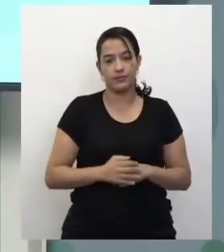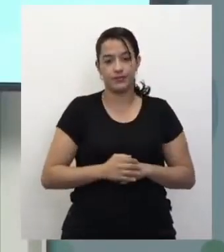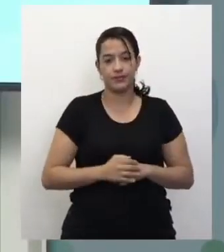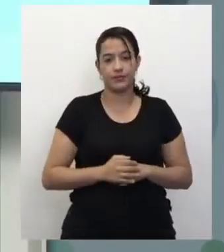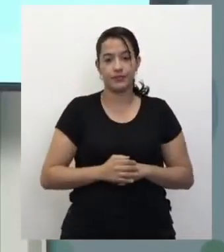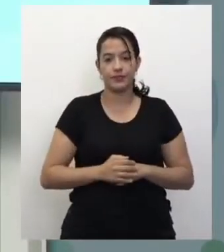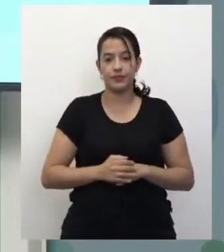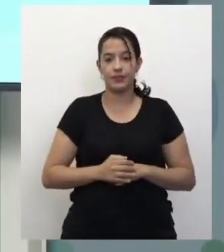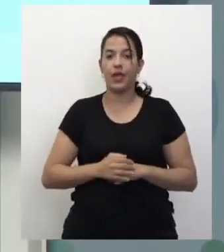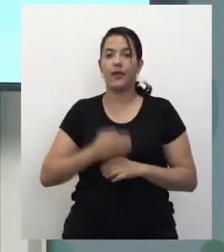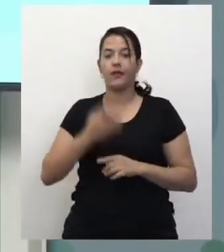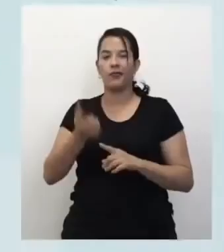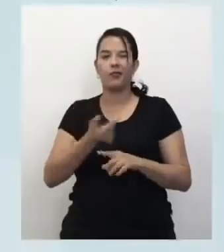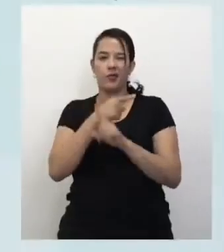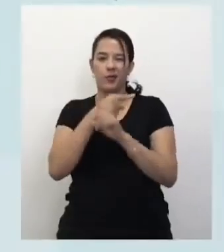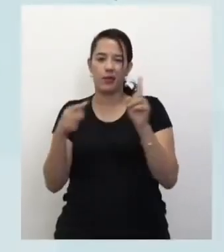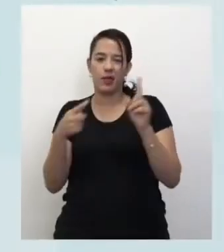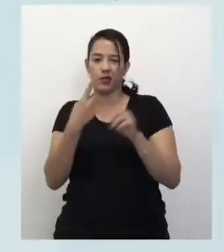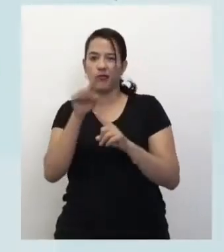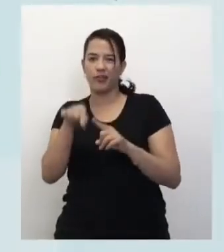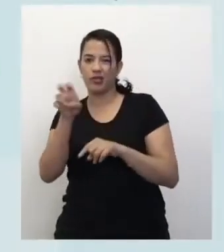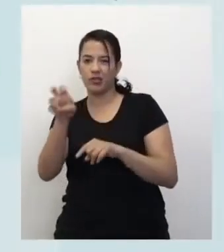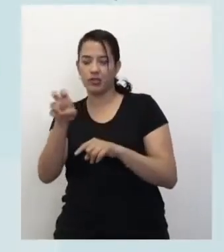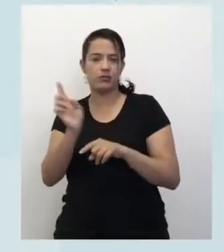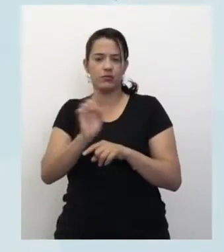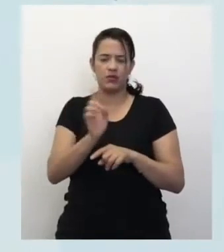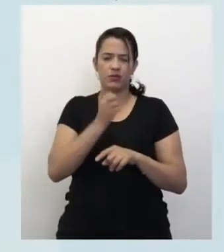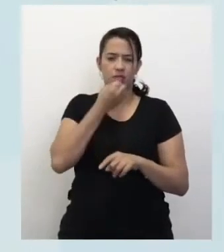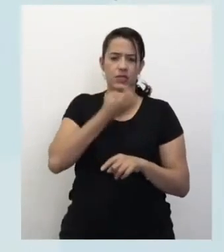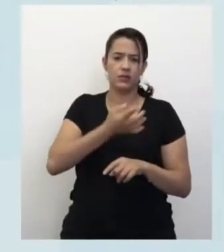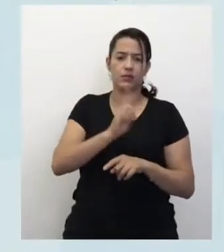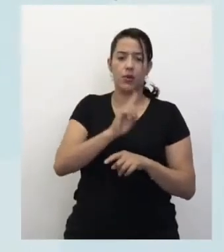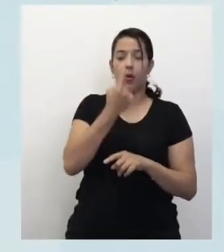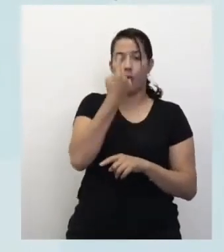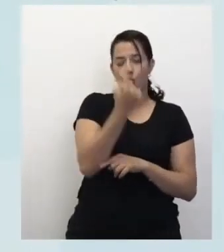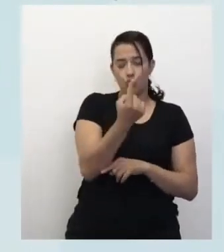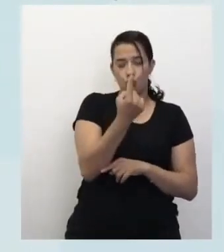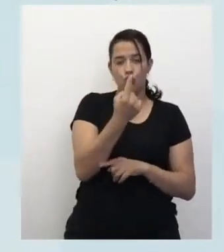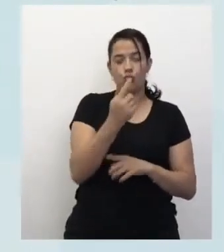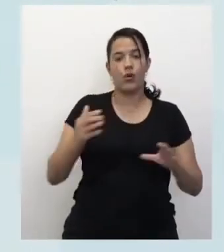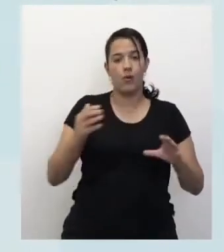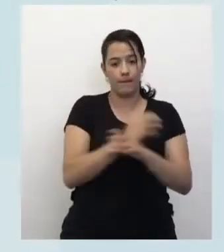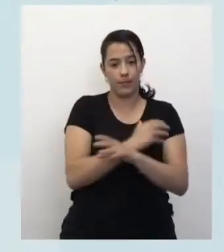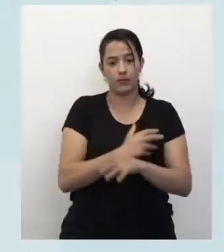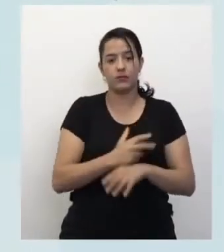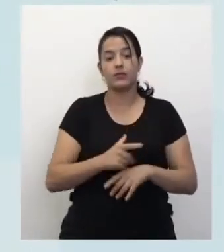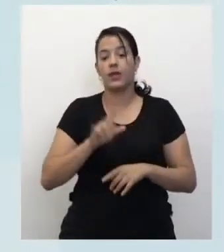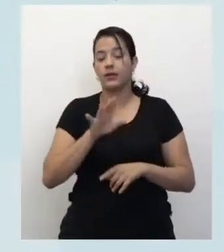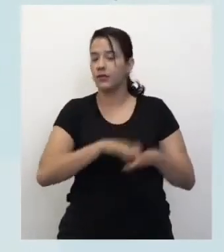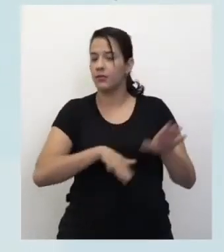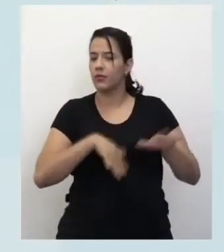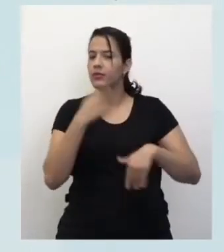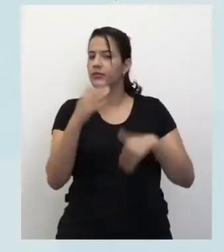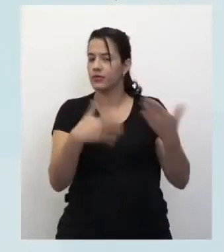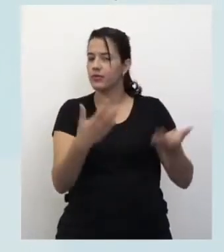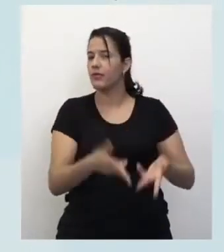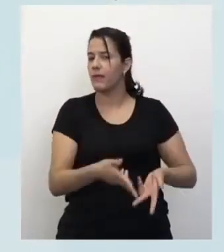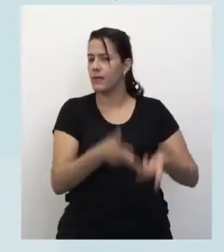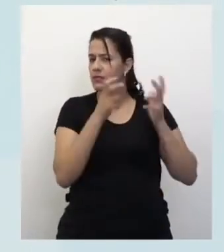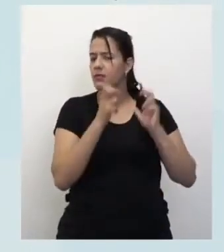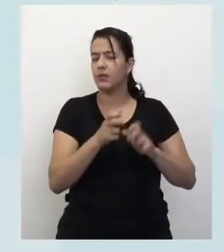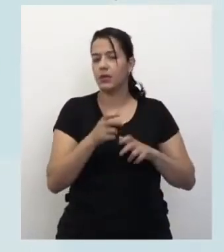o ponto inicial, e aí, lógico, né, você vai adquirindo isso com o tempo, vai percebendo, vai entendendo a